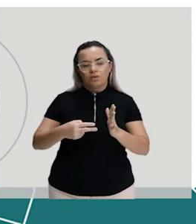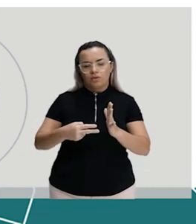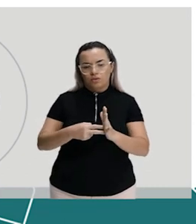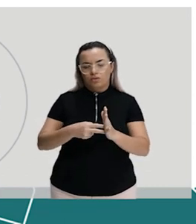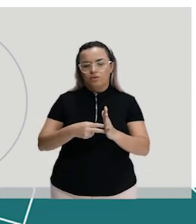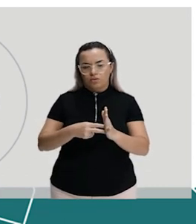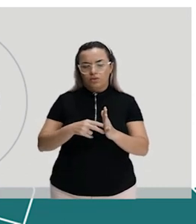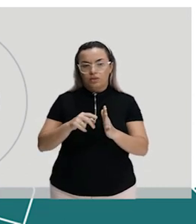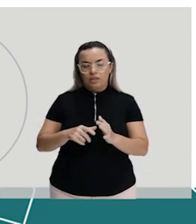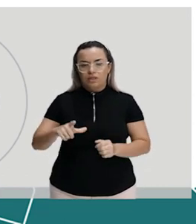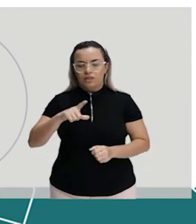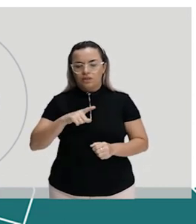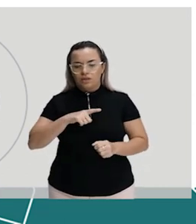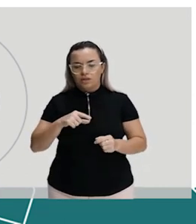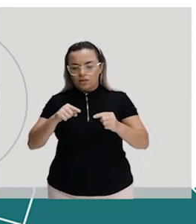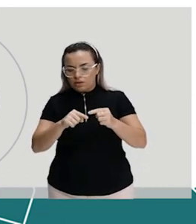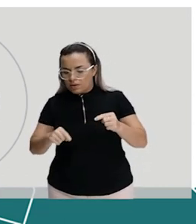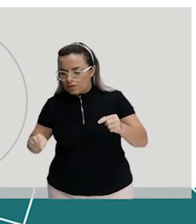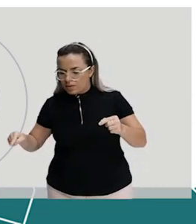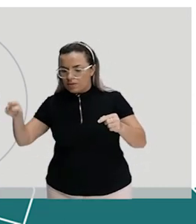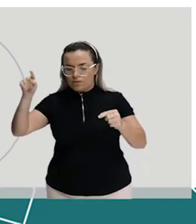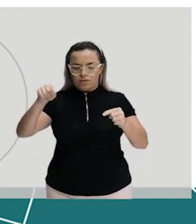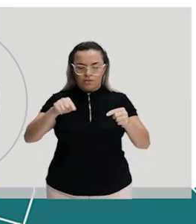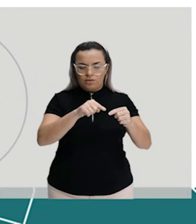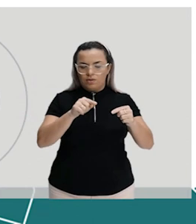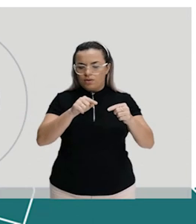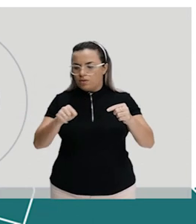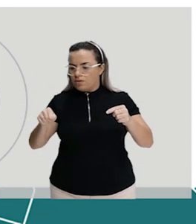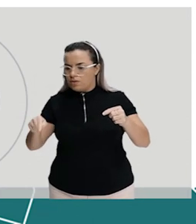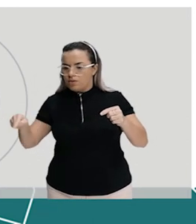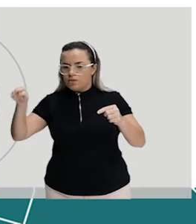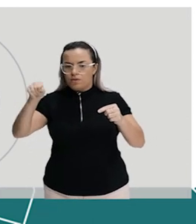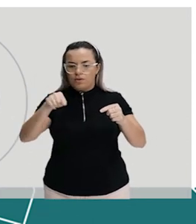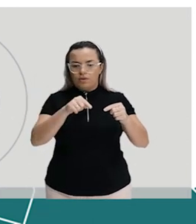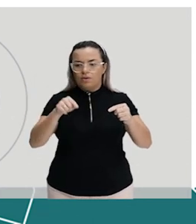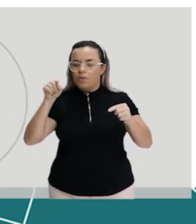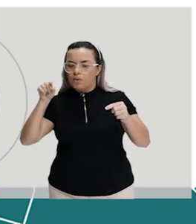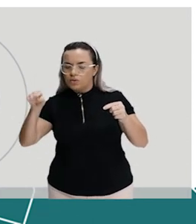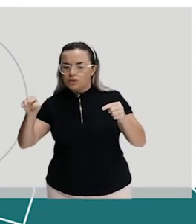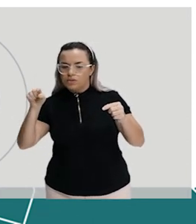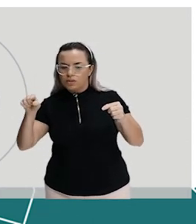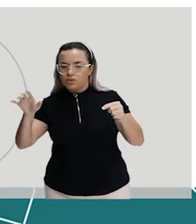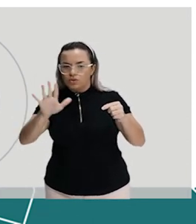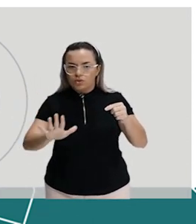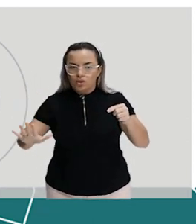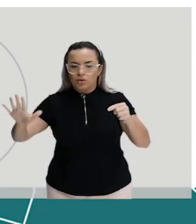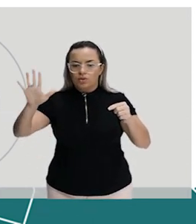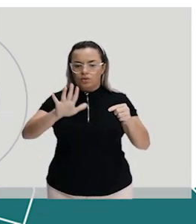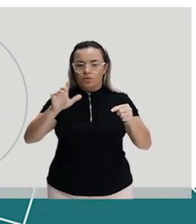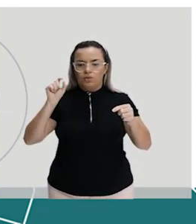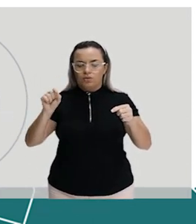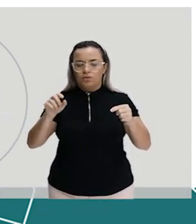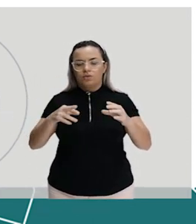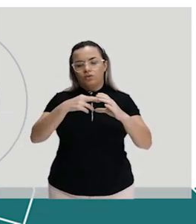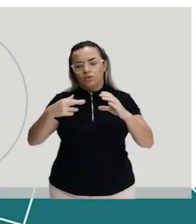compartilham do mesmo centro e coplanares porque estão no mesmo plano de raio 3